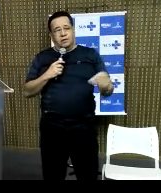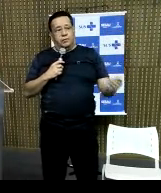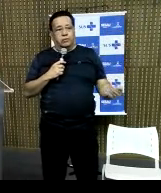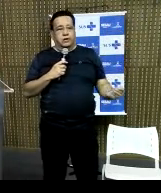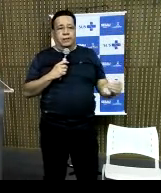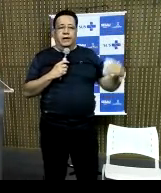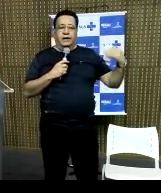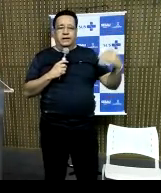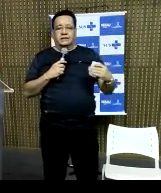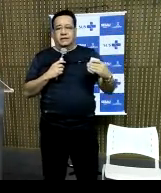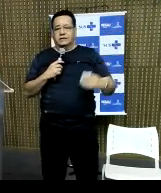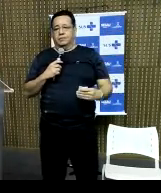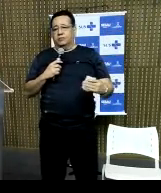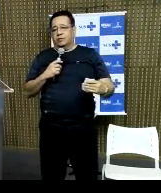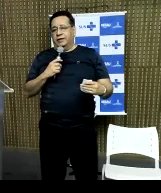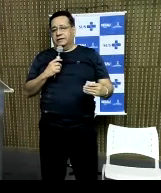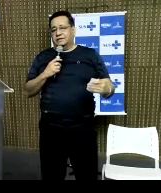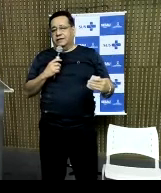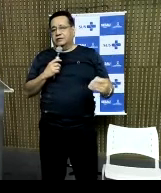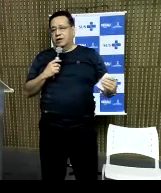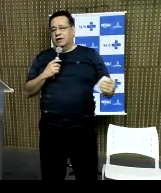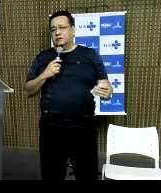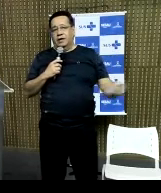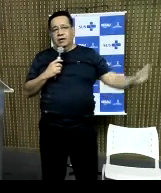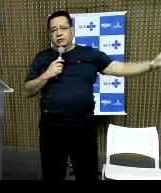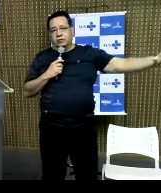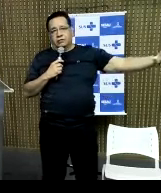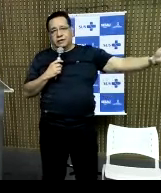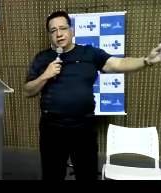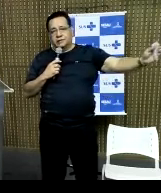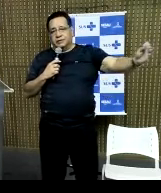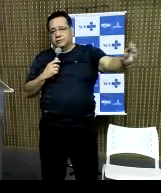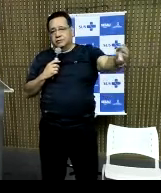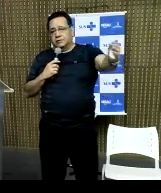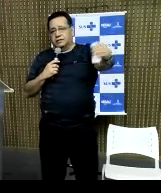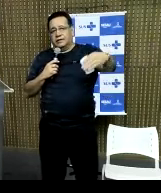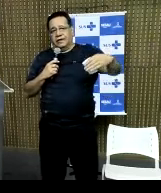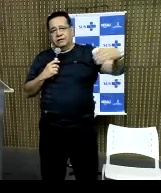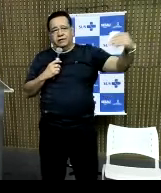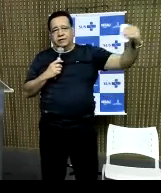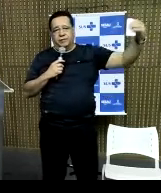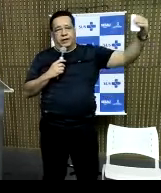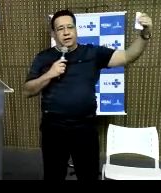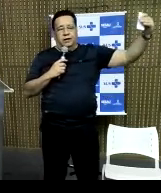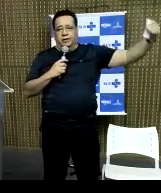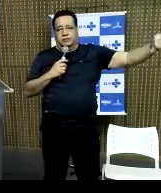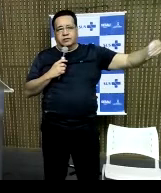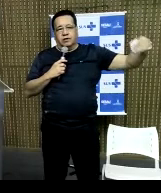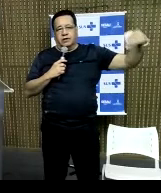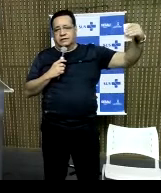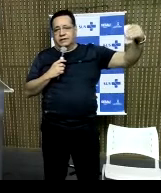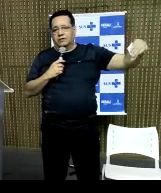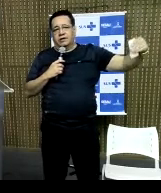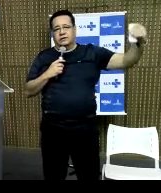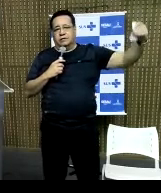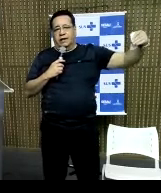almoço, não há procura. Inicia-se pontualmente às 13 horas. Todas aquelas pessoas que estão agendadas, às vezes, para as 2